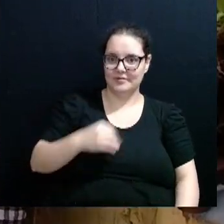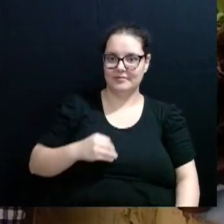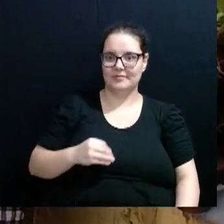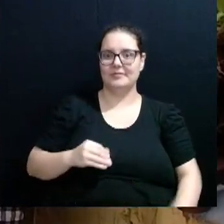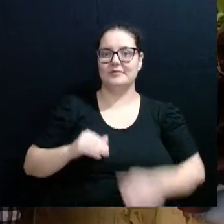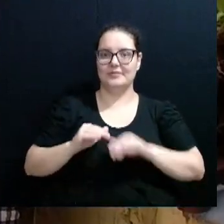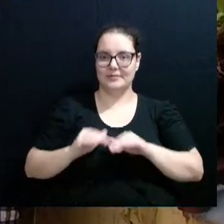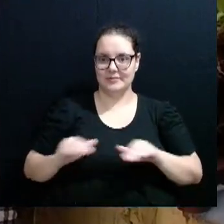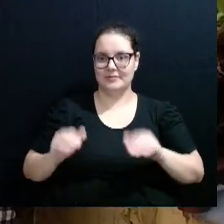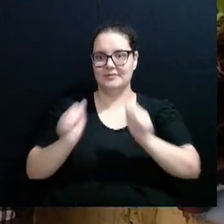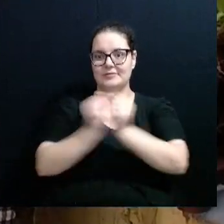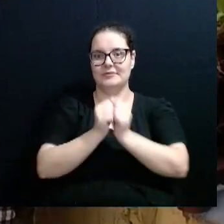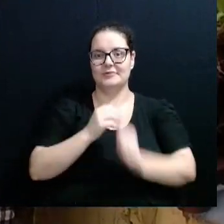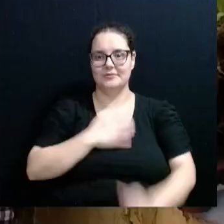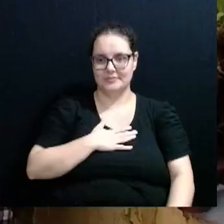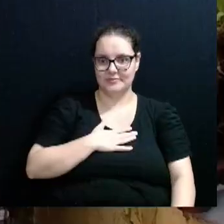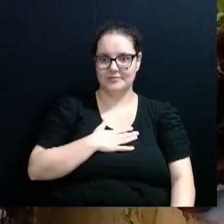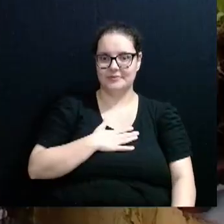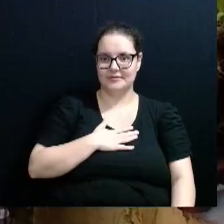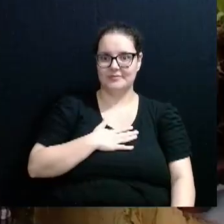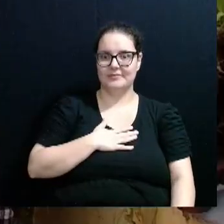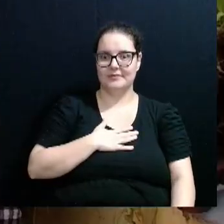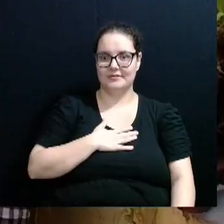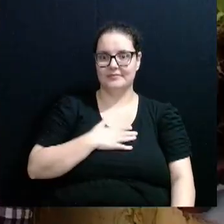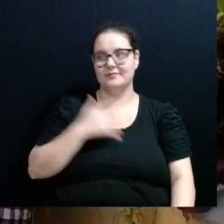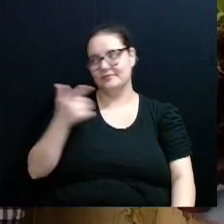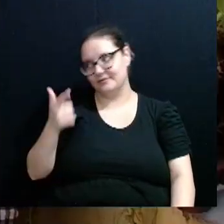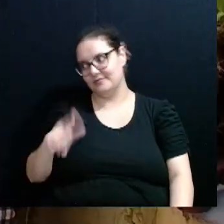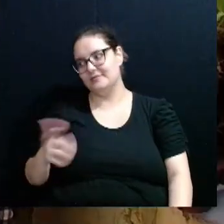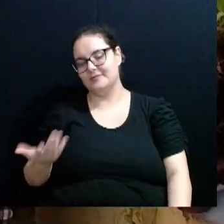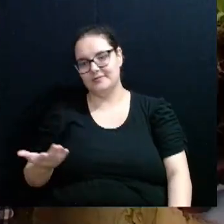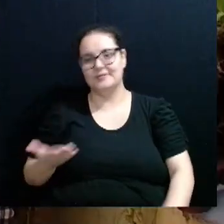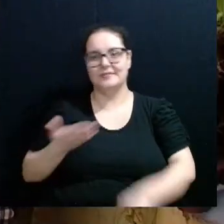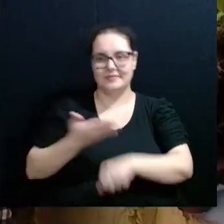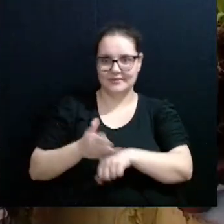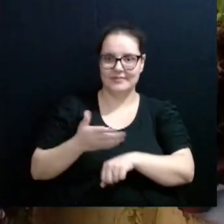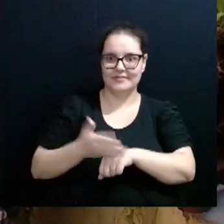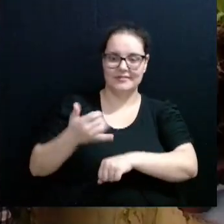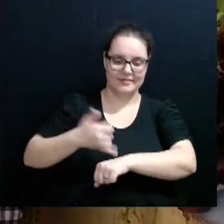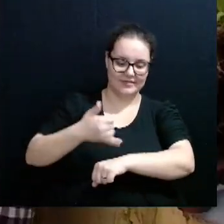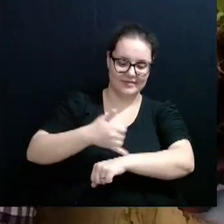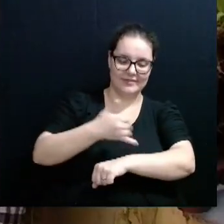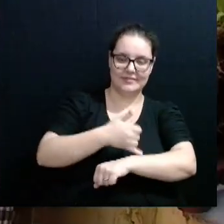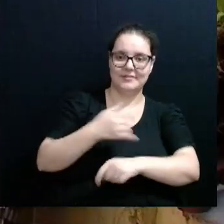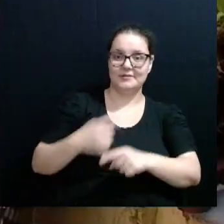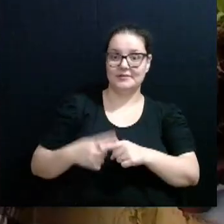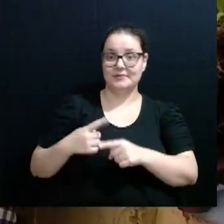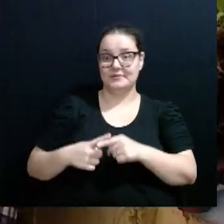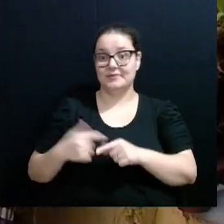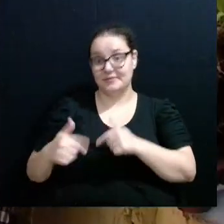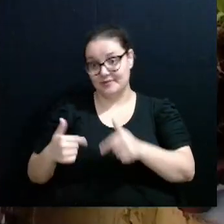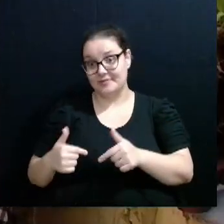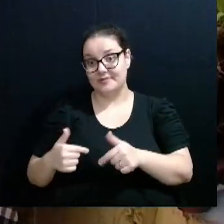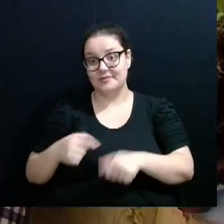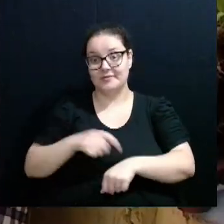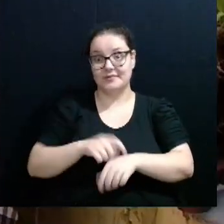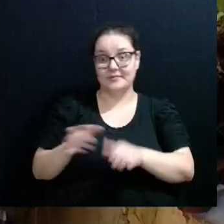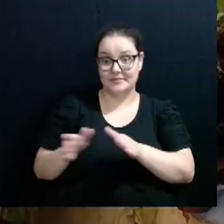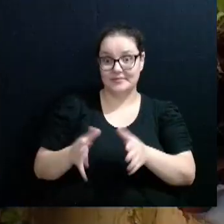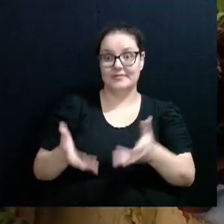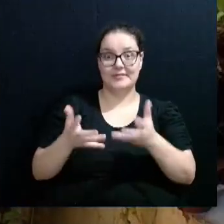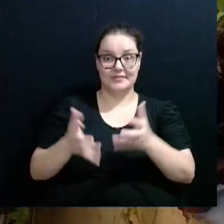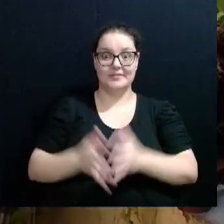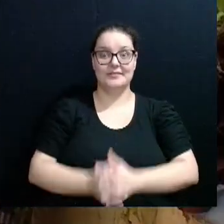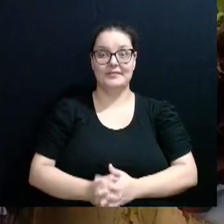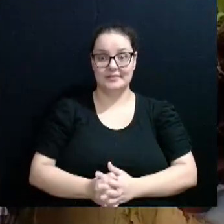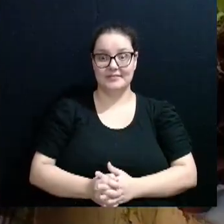comigo. Continuar treinando, né, tatuagem, porque é o emprego que eu tenho no momento, então eu quero ser muito